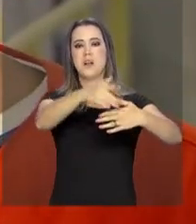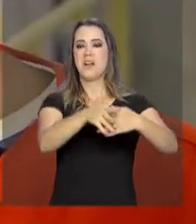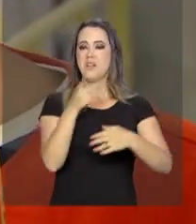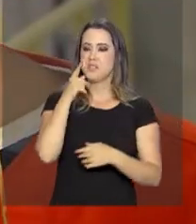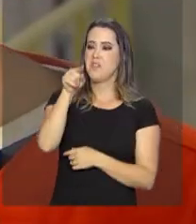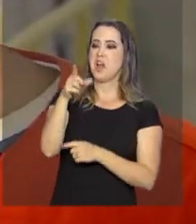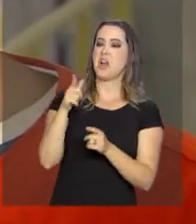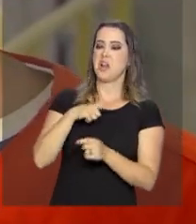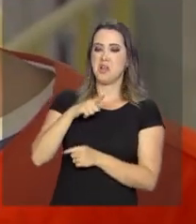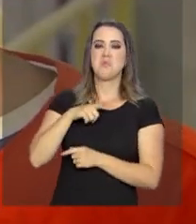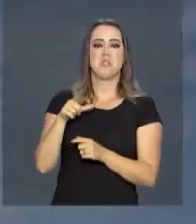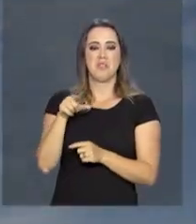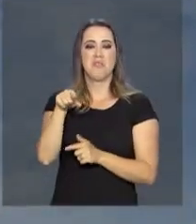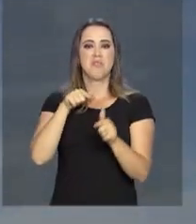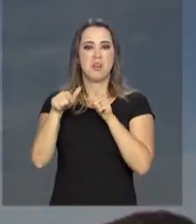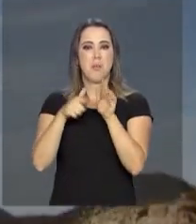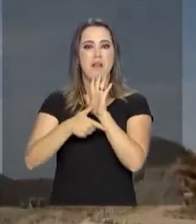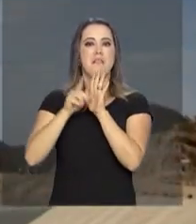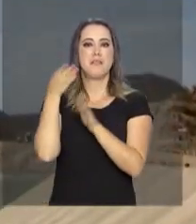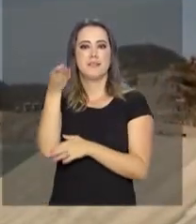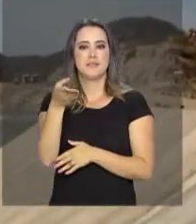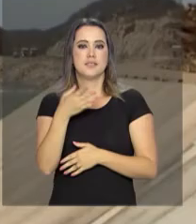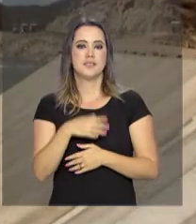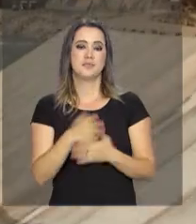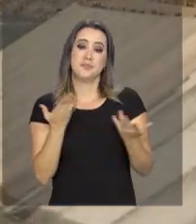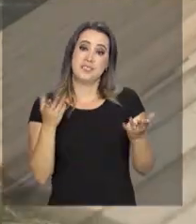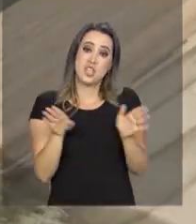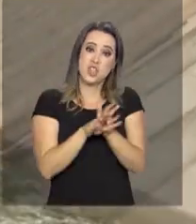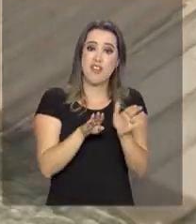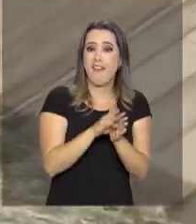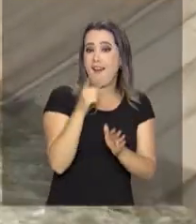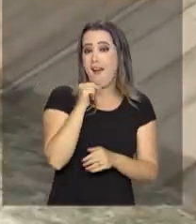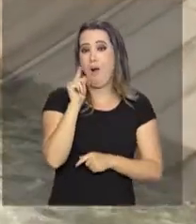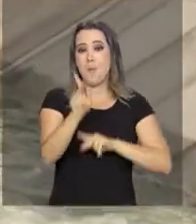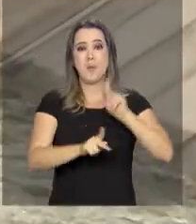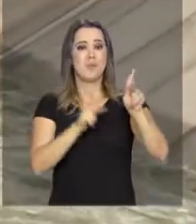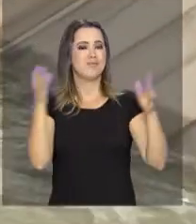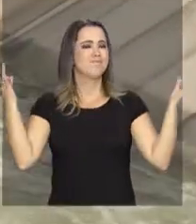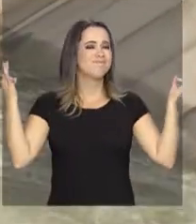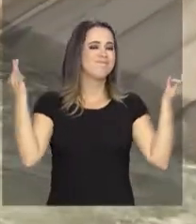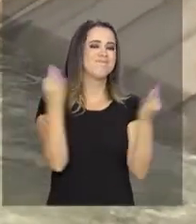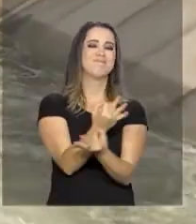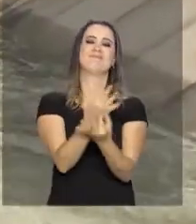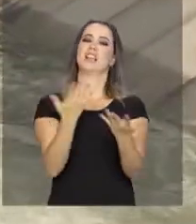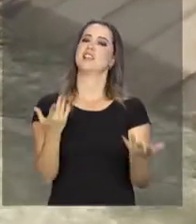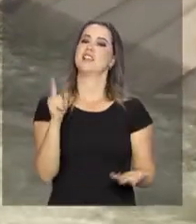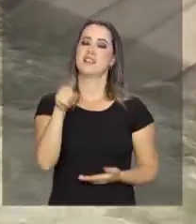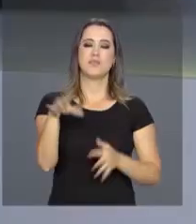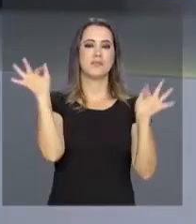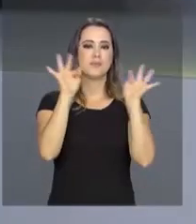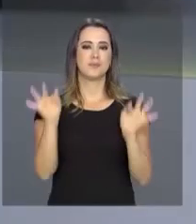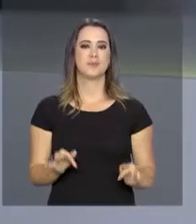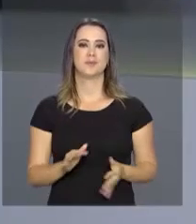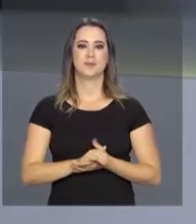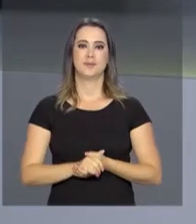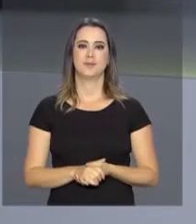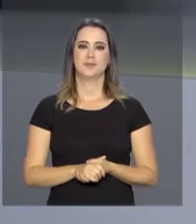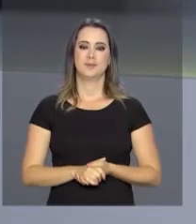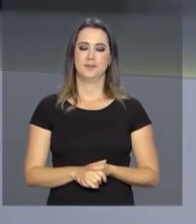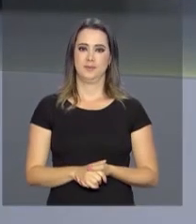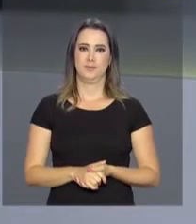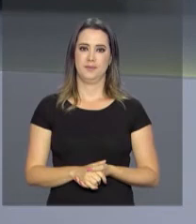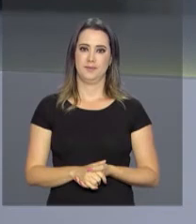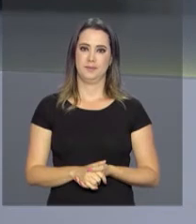você já trabalhou aqui e tudo. E ver também chegando água para o povo é uma coisa maravilhosa, né? Fica muito feliz.